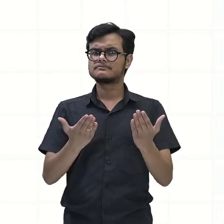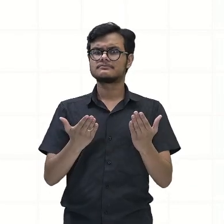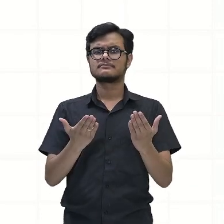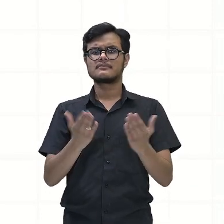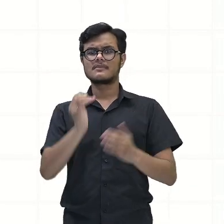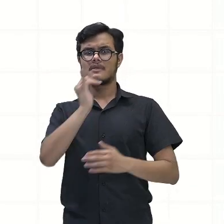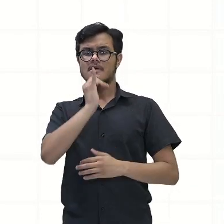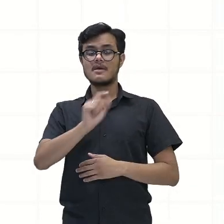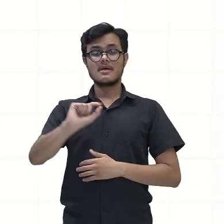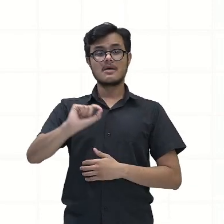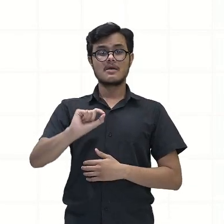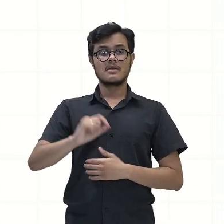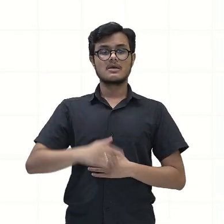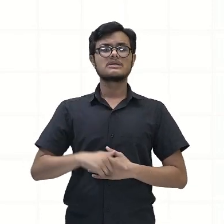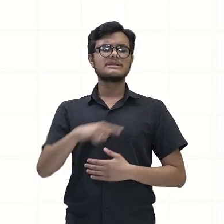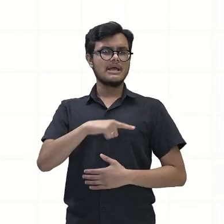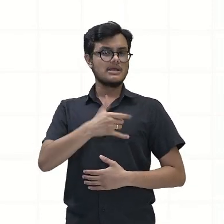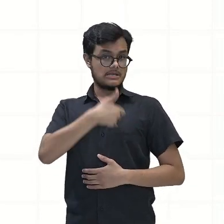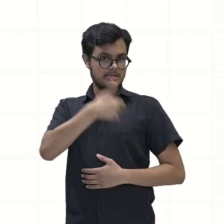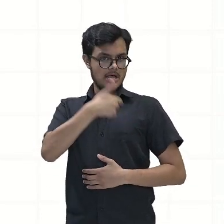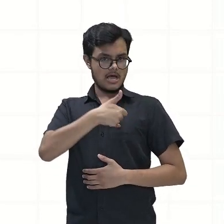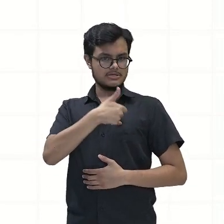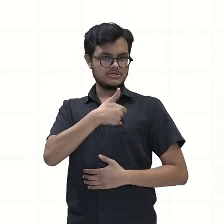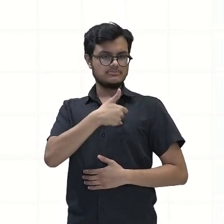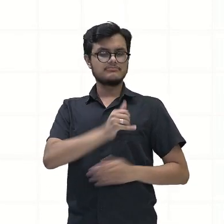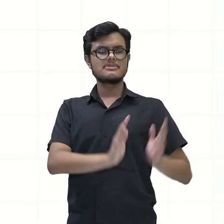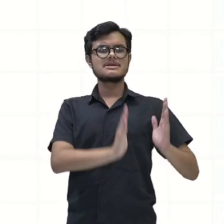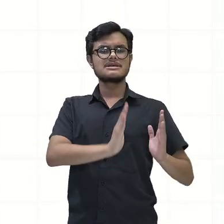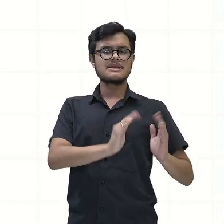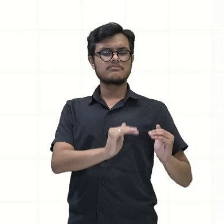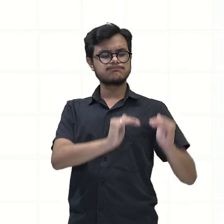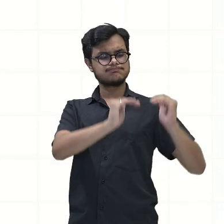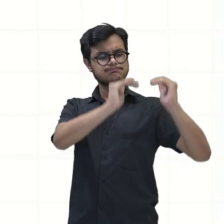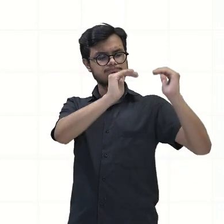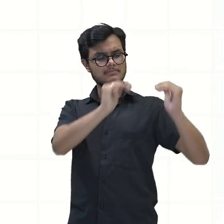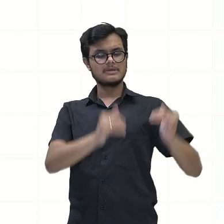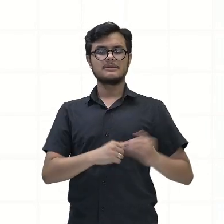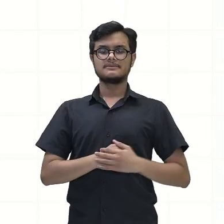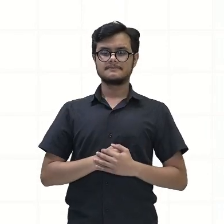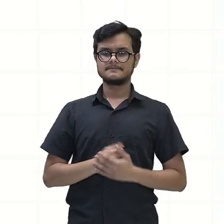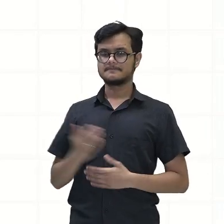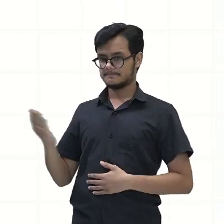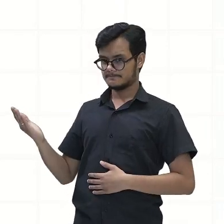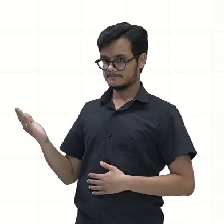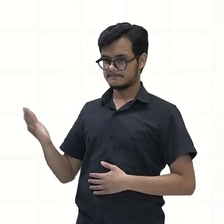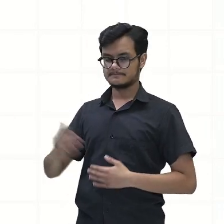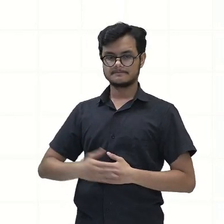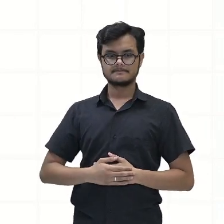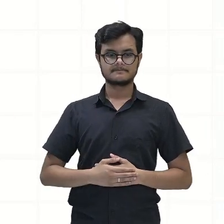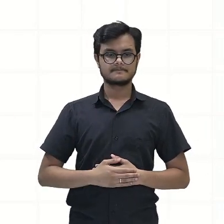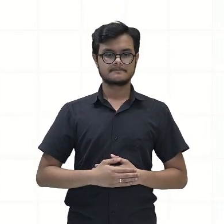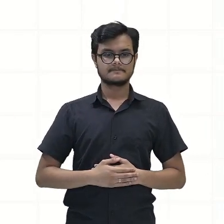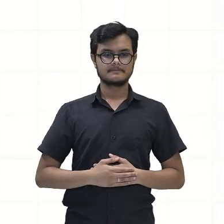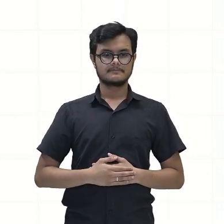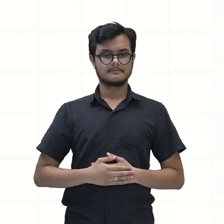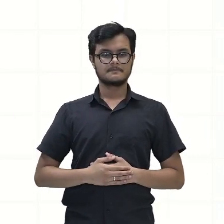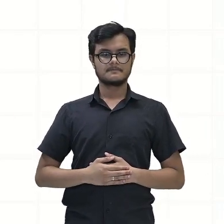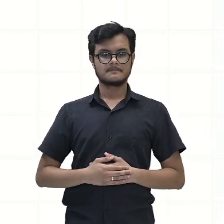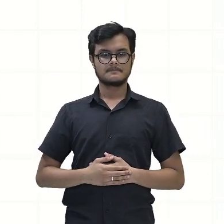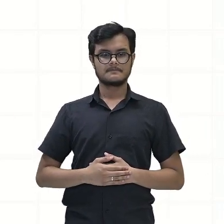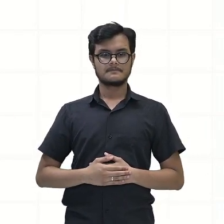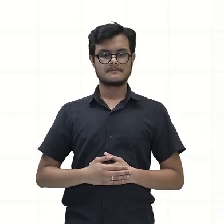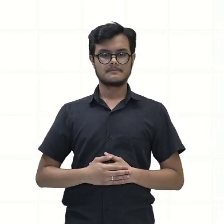olha, as idades, né, de 0 a 4 anos, de 5 a 9, 10 a 14, aqui mais em cima, 35 a